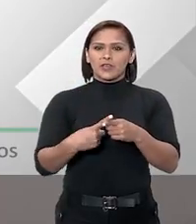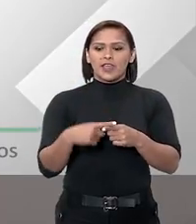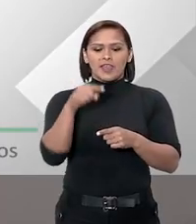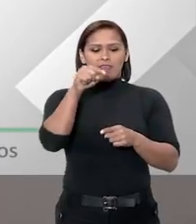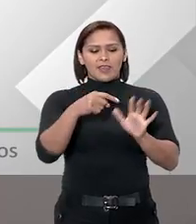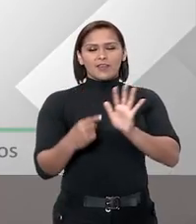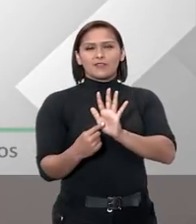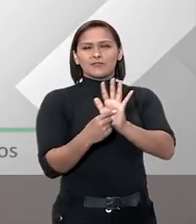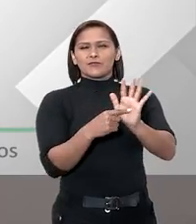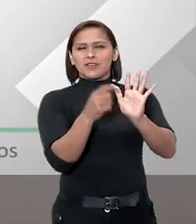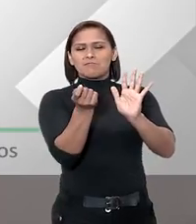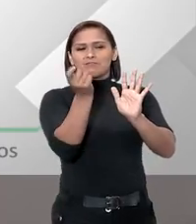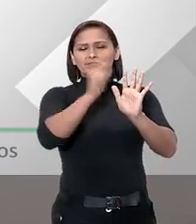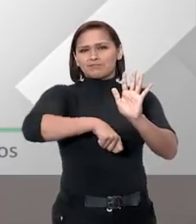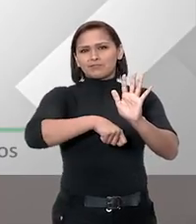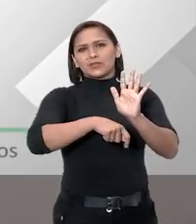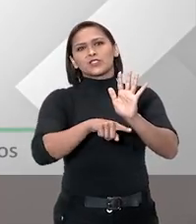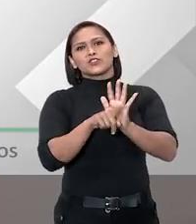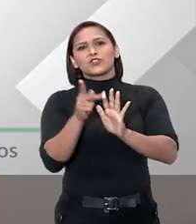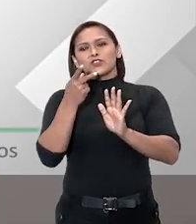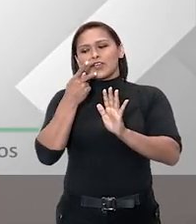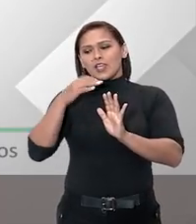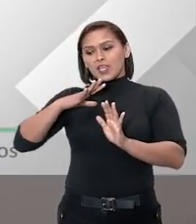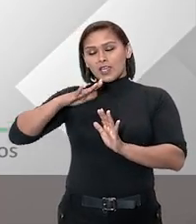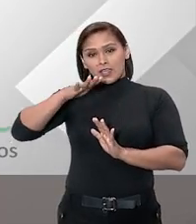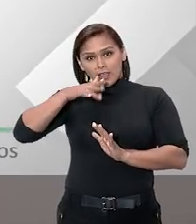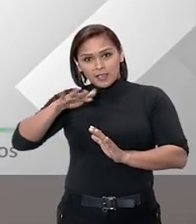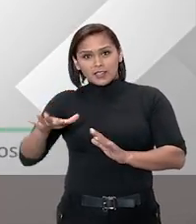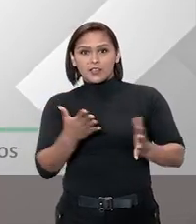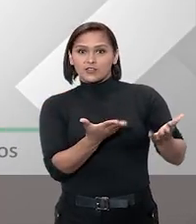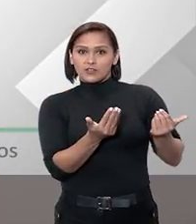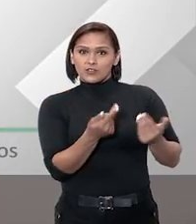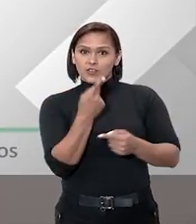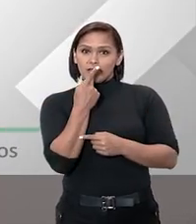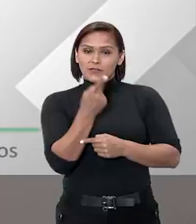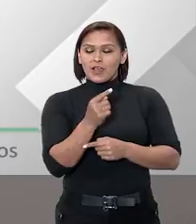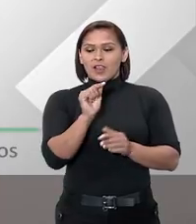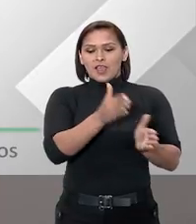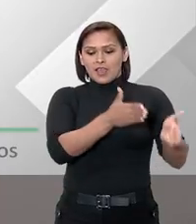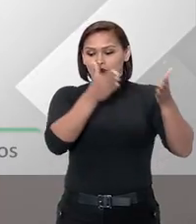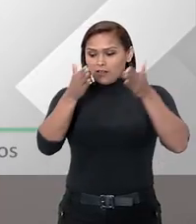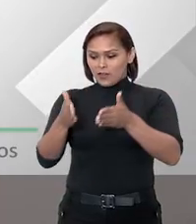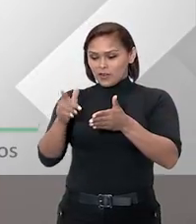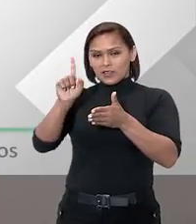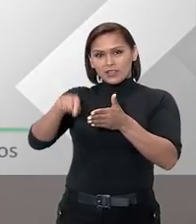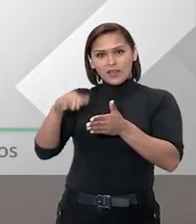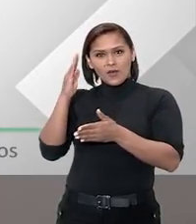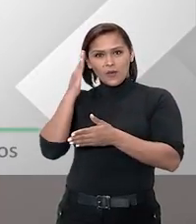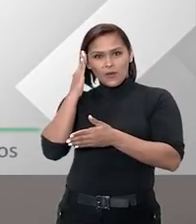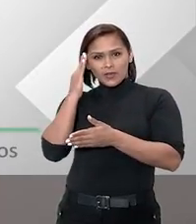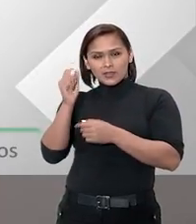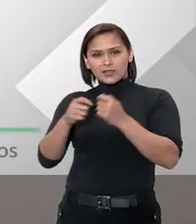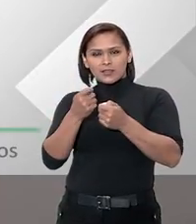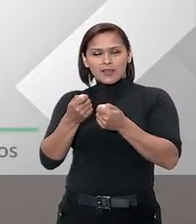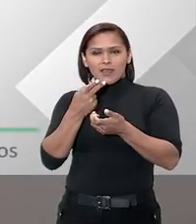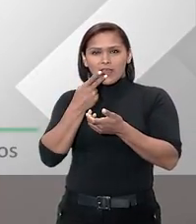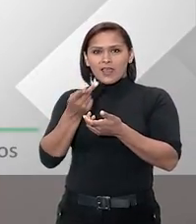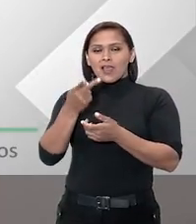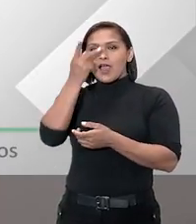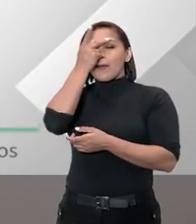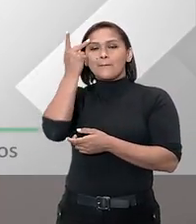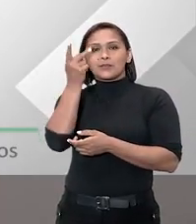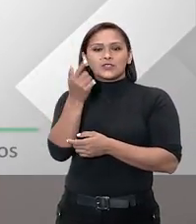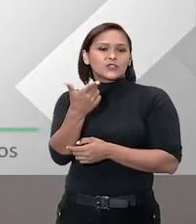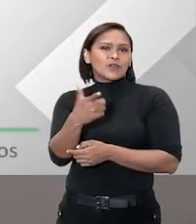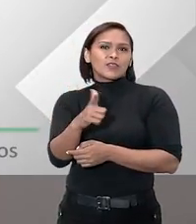acaba impedindo que aquela criança ou adolescente venha a falar. Na outra parte, às vezes, a